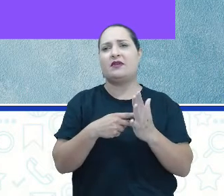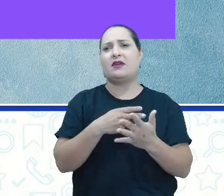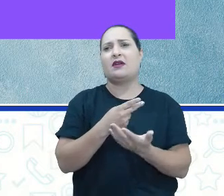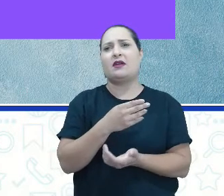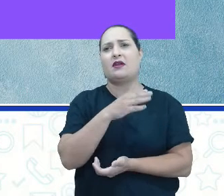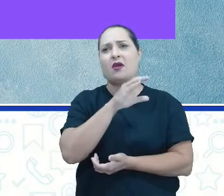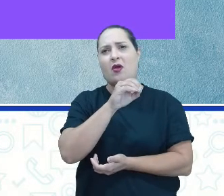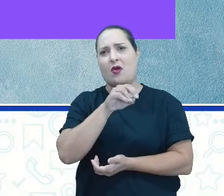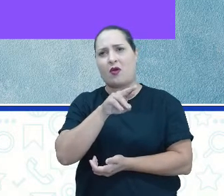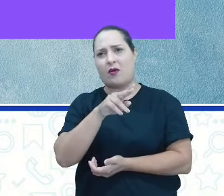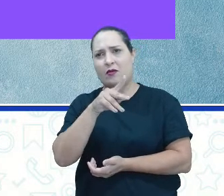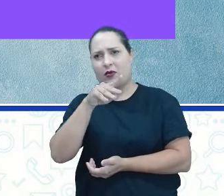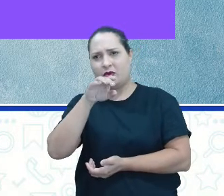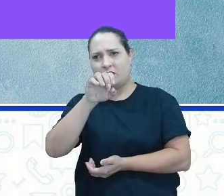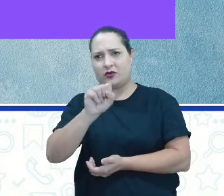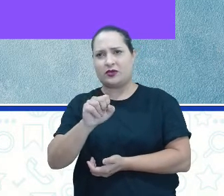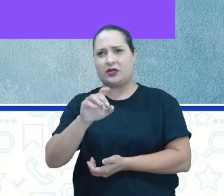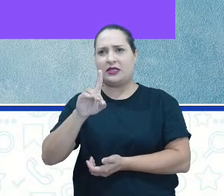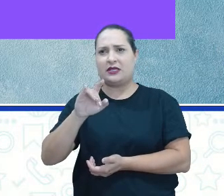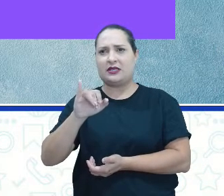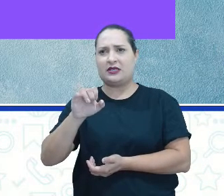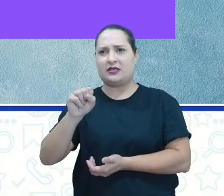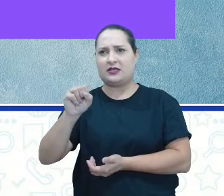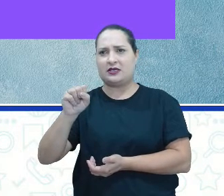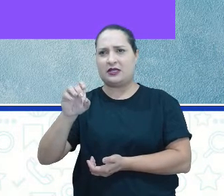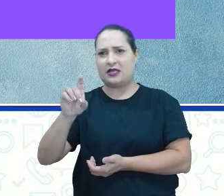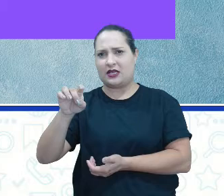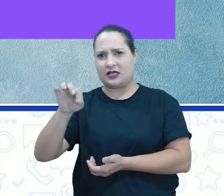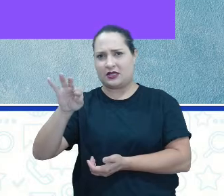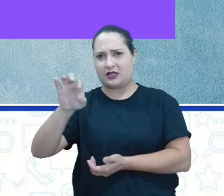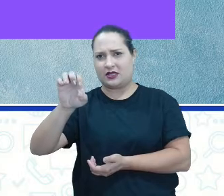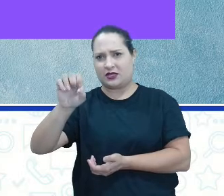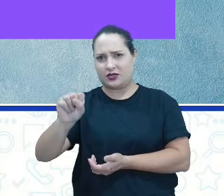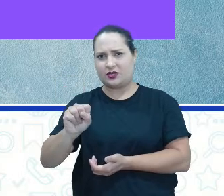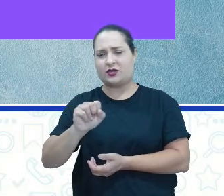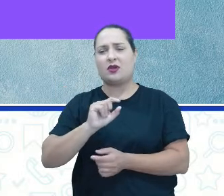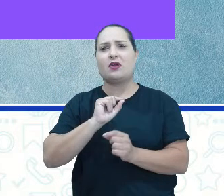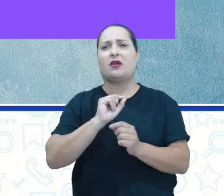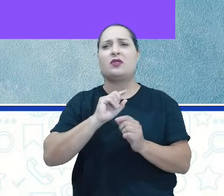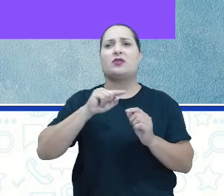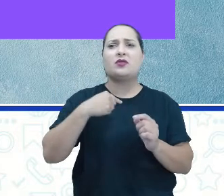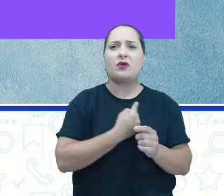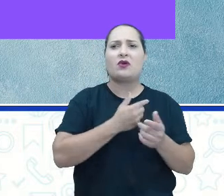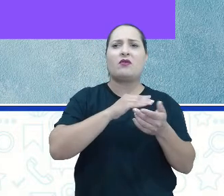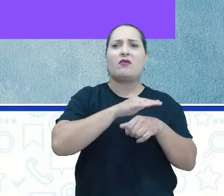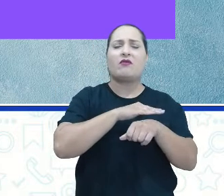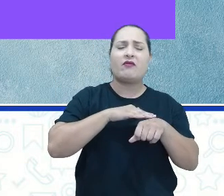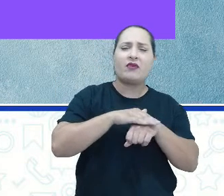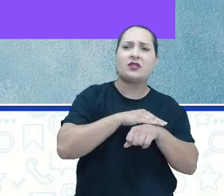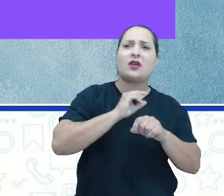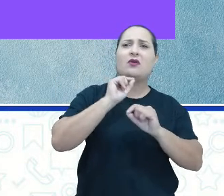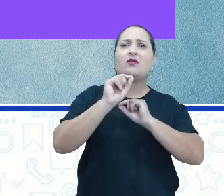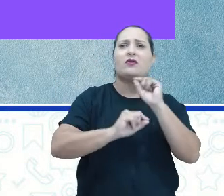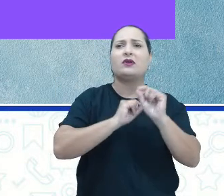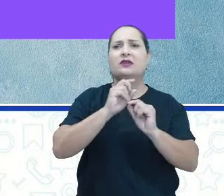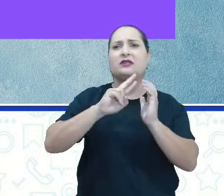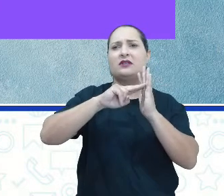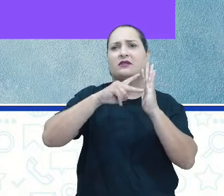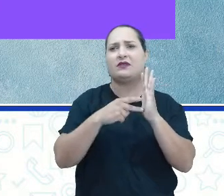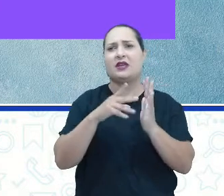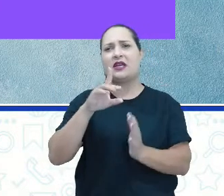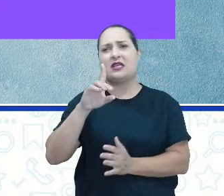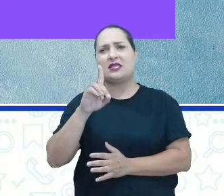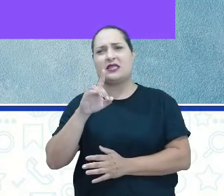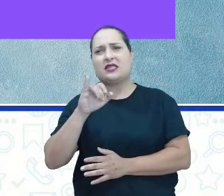aqui, eu vou pedir para a gente voltar para mim, só para a gente conversar o que seriam esses corpos dissidentes. São corpos que fogem